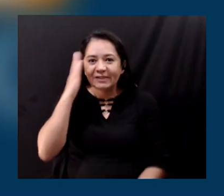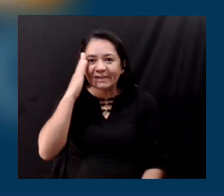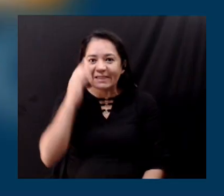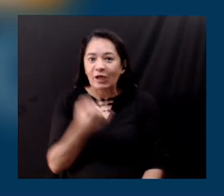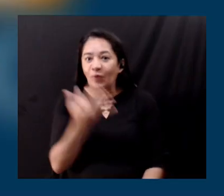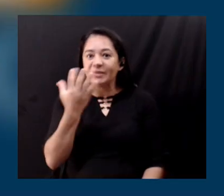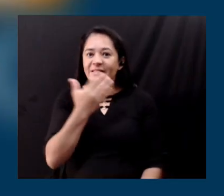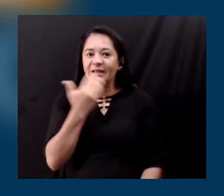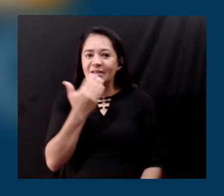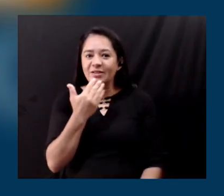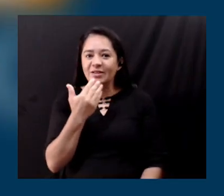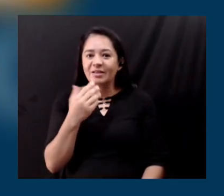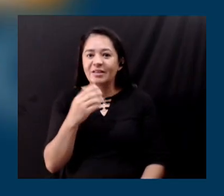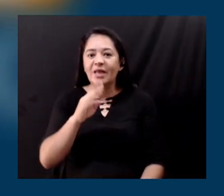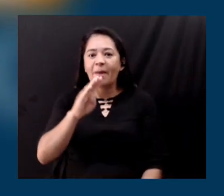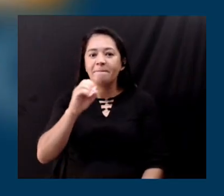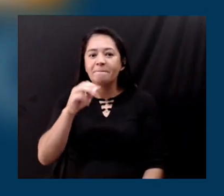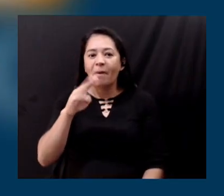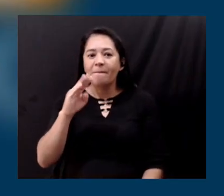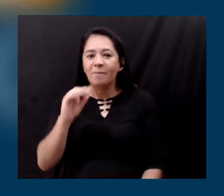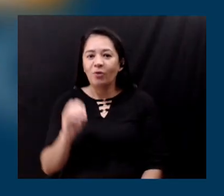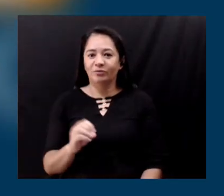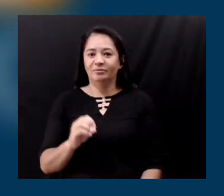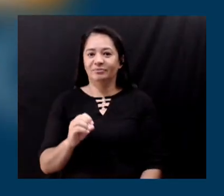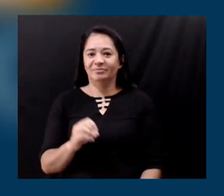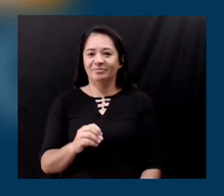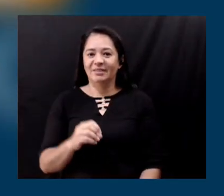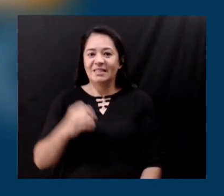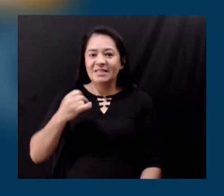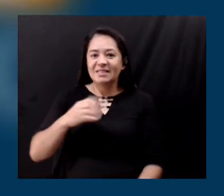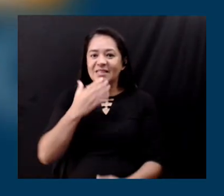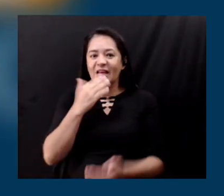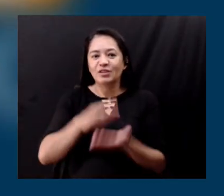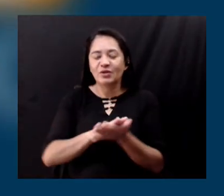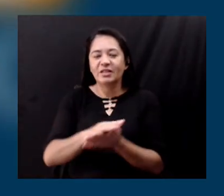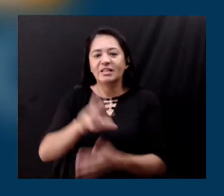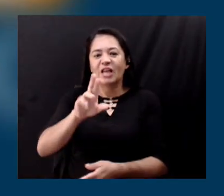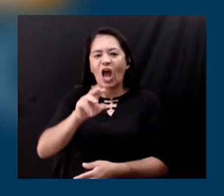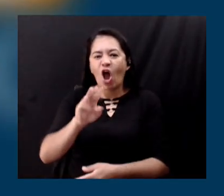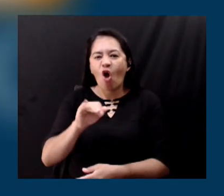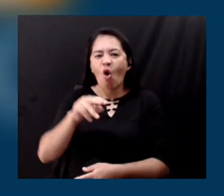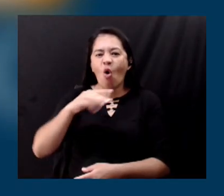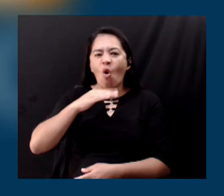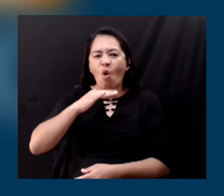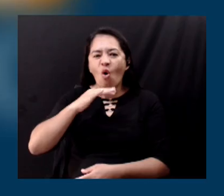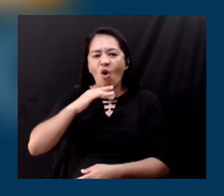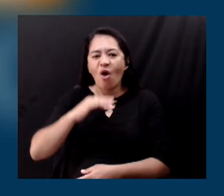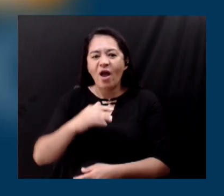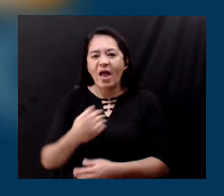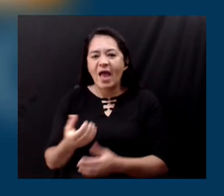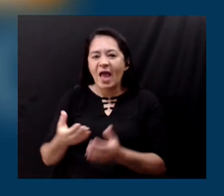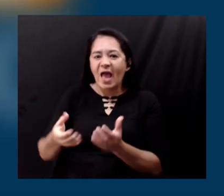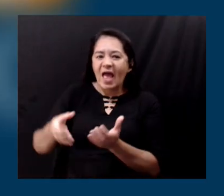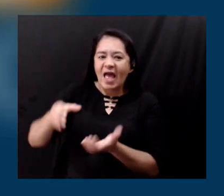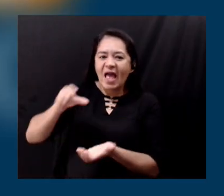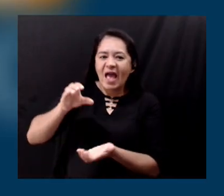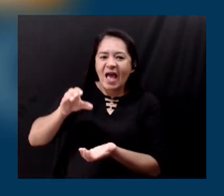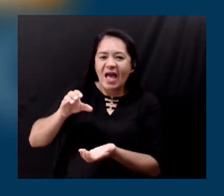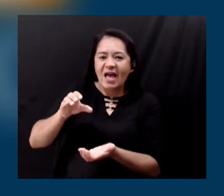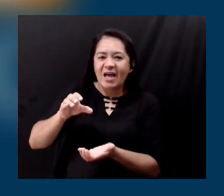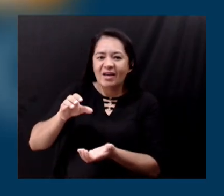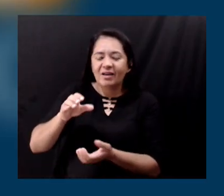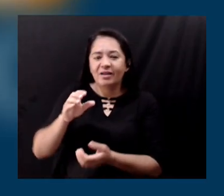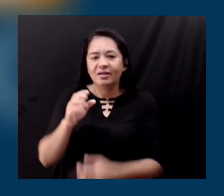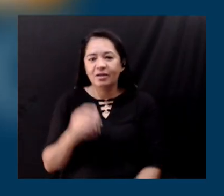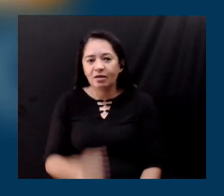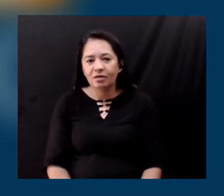Se não tivesse açúcar, chama ruim. Aí pega as xicrinhas de açúcar e fala, essa é a quantidade de açúcar. Isso só me convence. Sabia? Isso não me